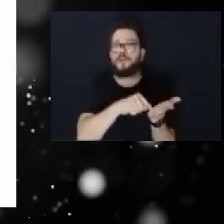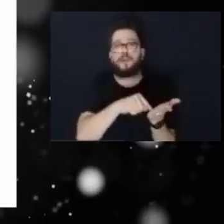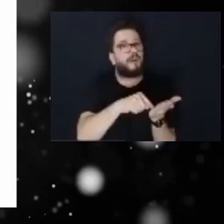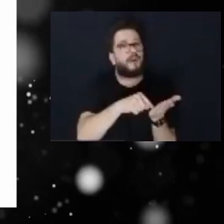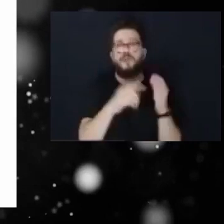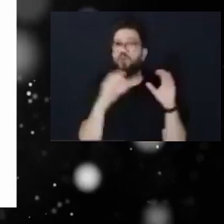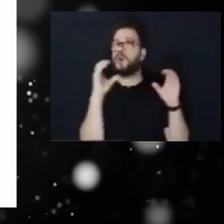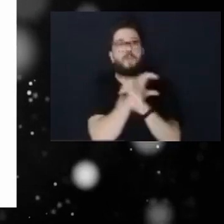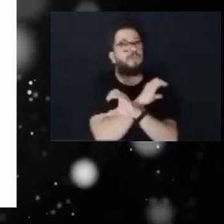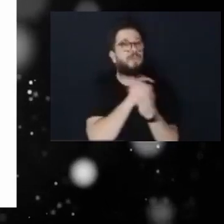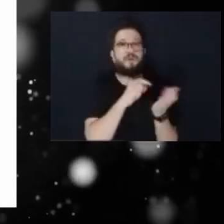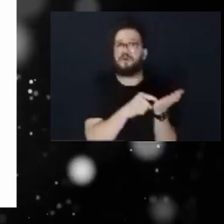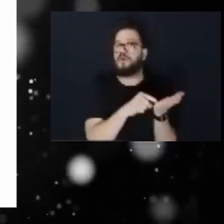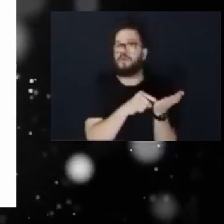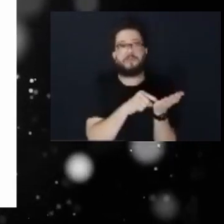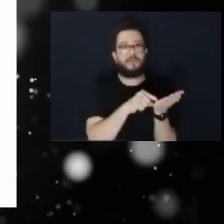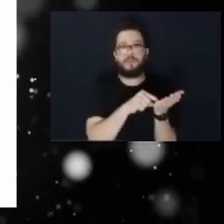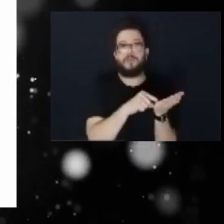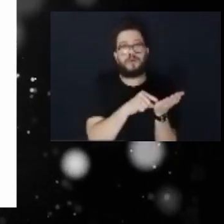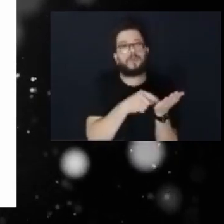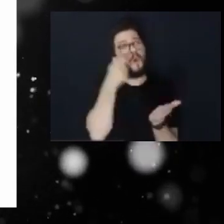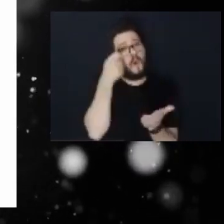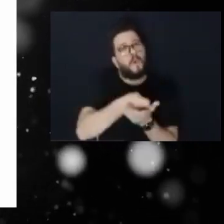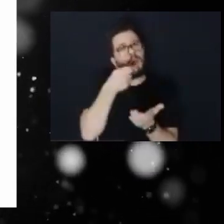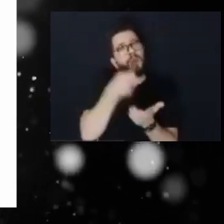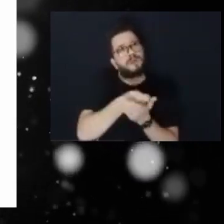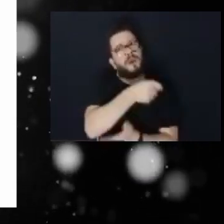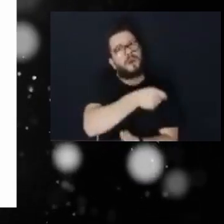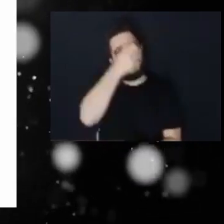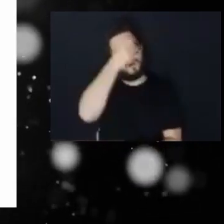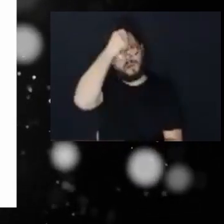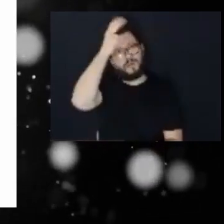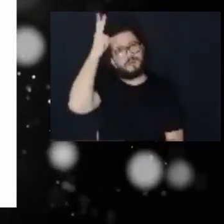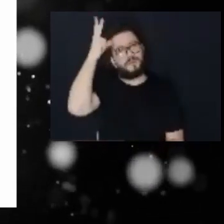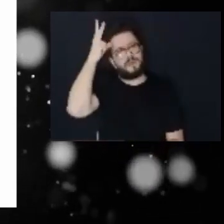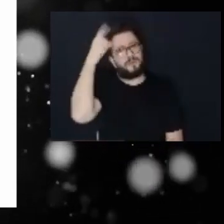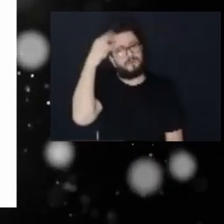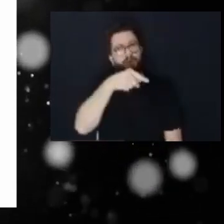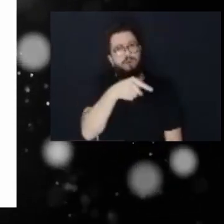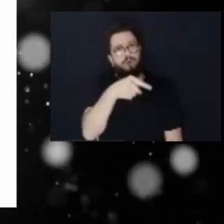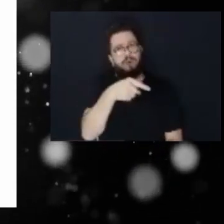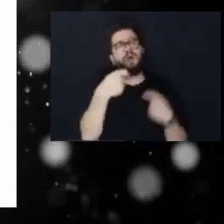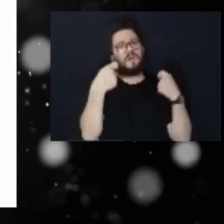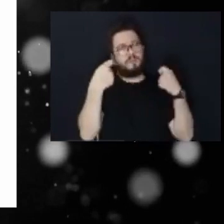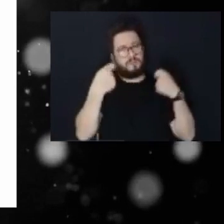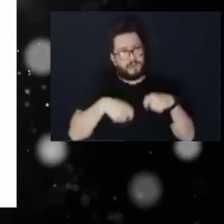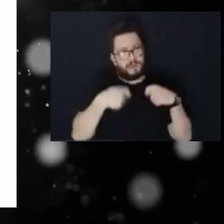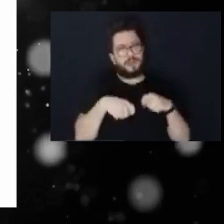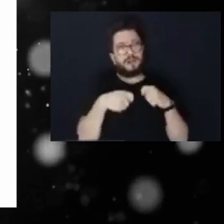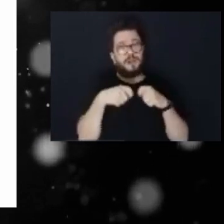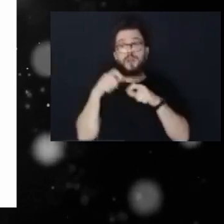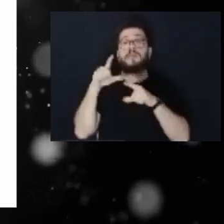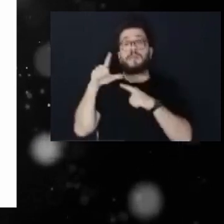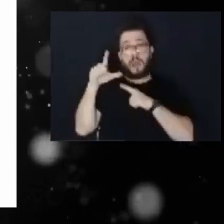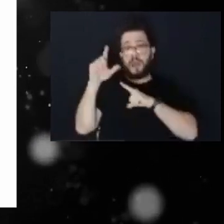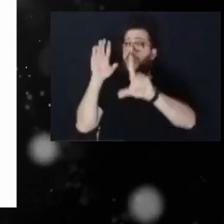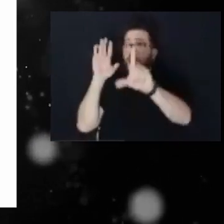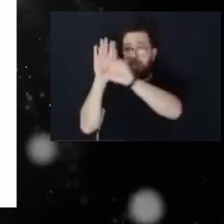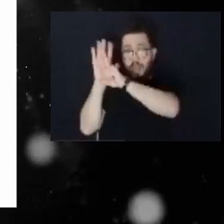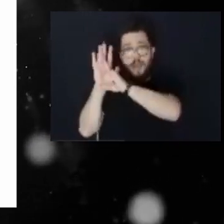maneira mais transparente. É uma obrigação da prefeitura, inclusive, a lei de transparência de